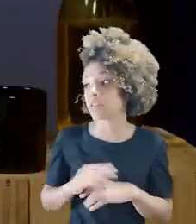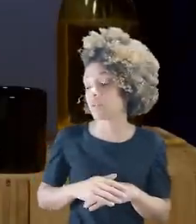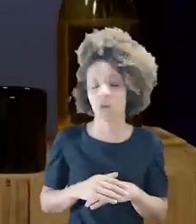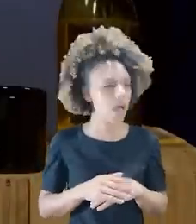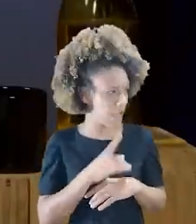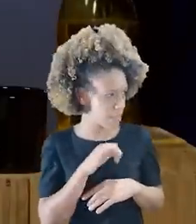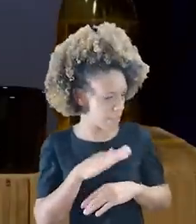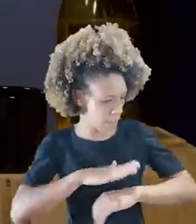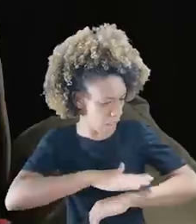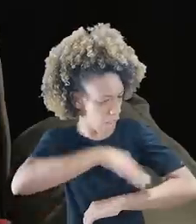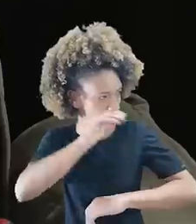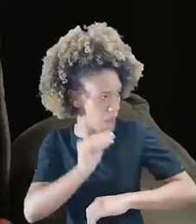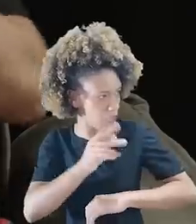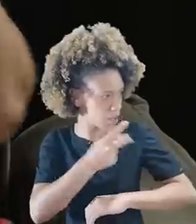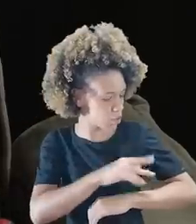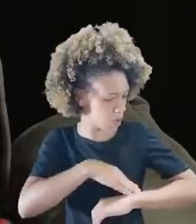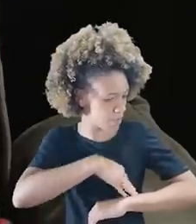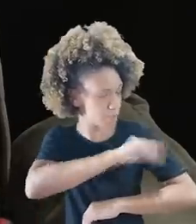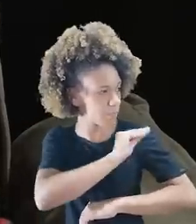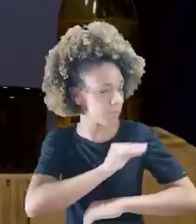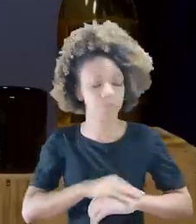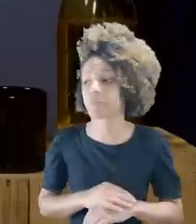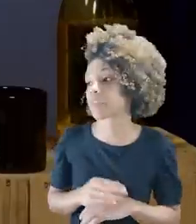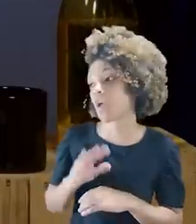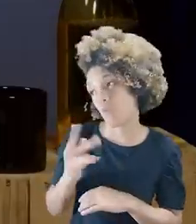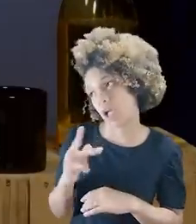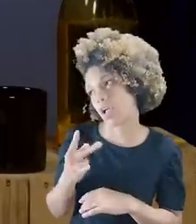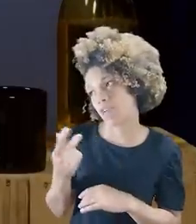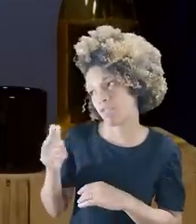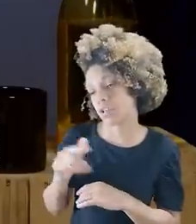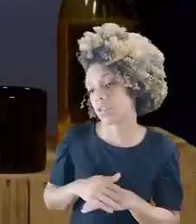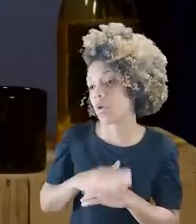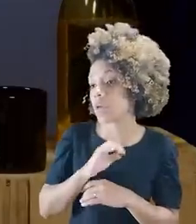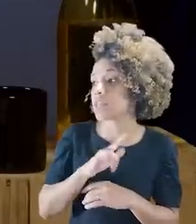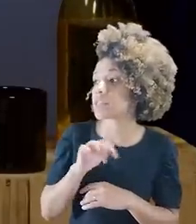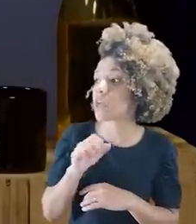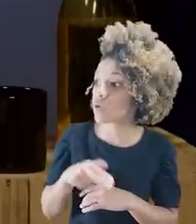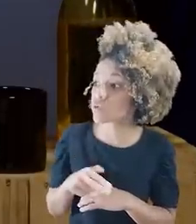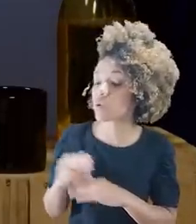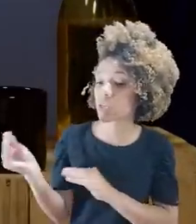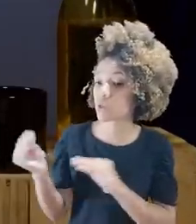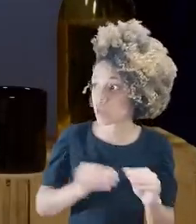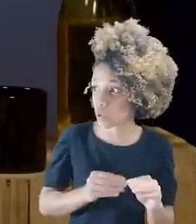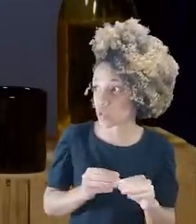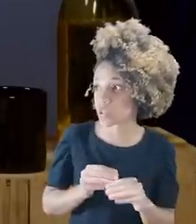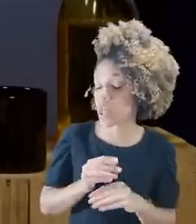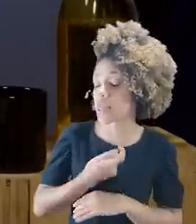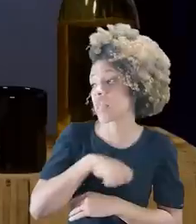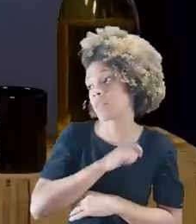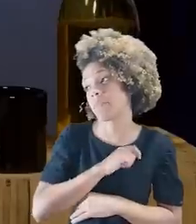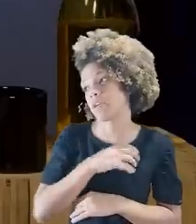menina depilando isso aí já era um con E aí você criou toda a Persona dessa personagem com a com com a dança com o